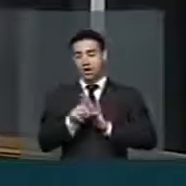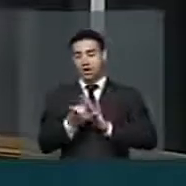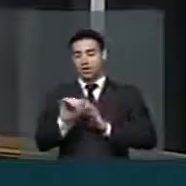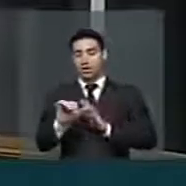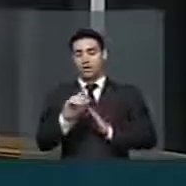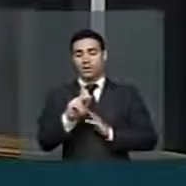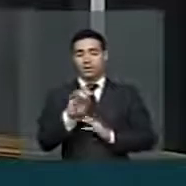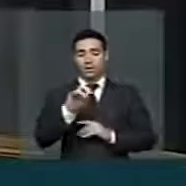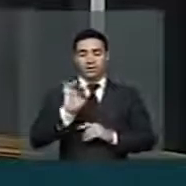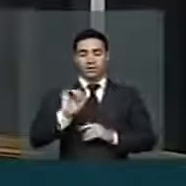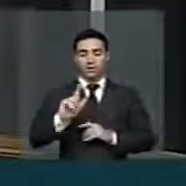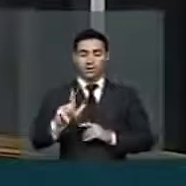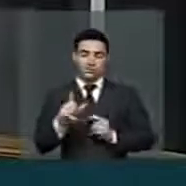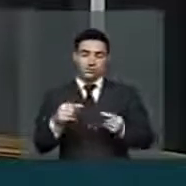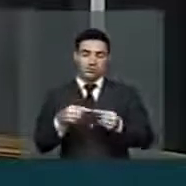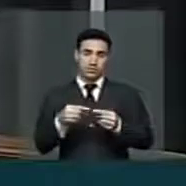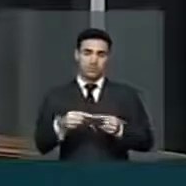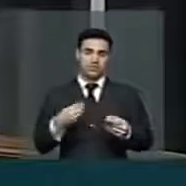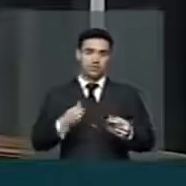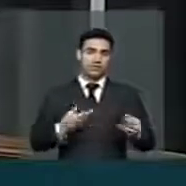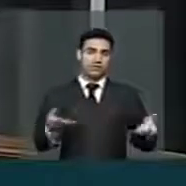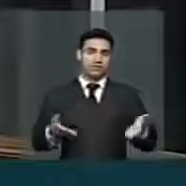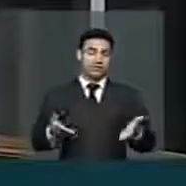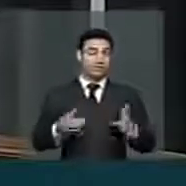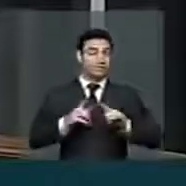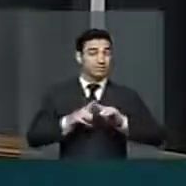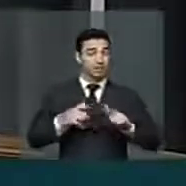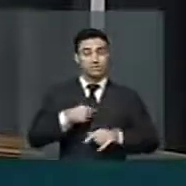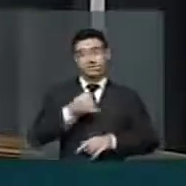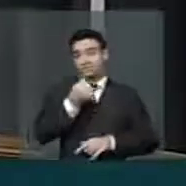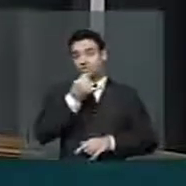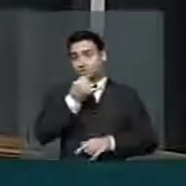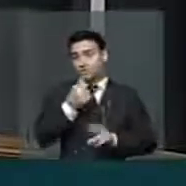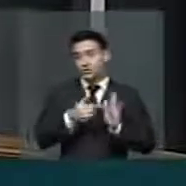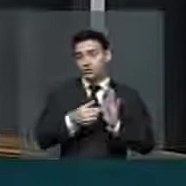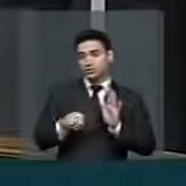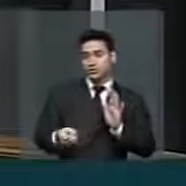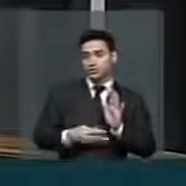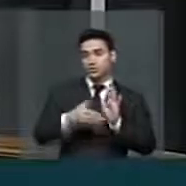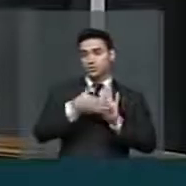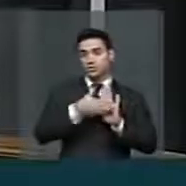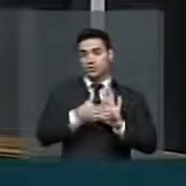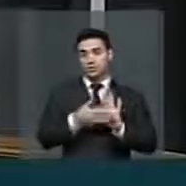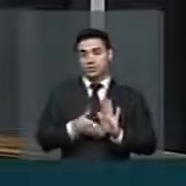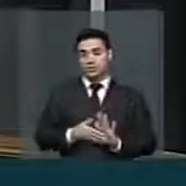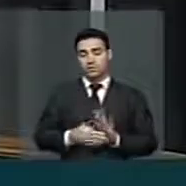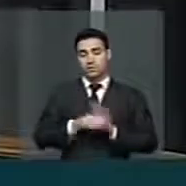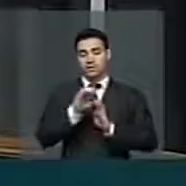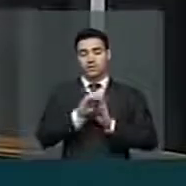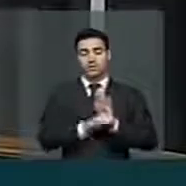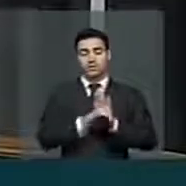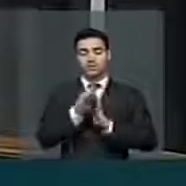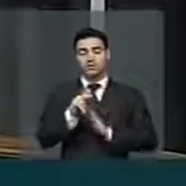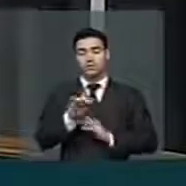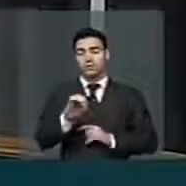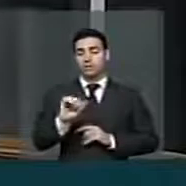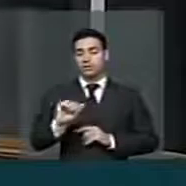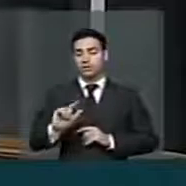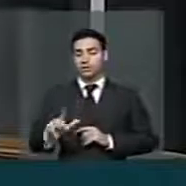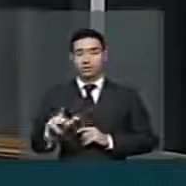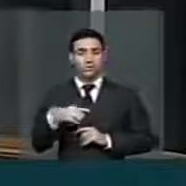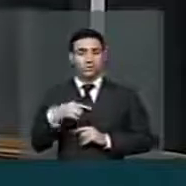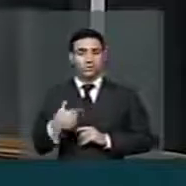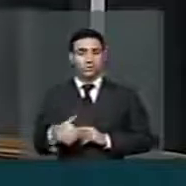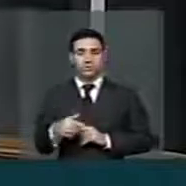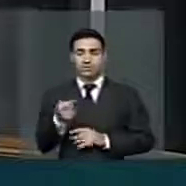penal adequada aos dias de hoje. Infelizmente, a nova proposta do Código Penal não coíbe com o devido